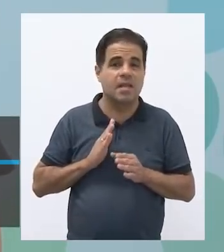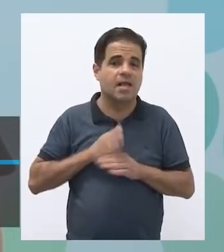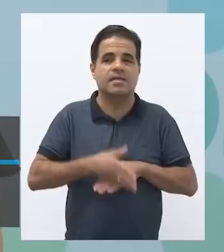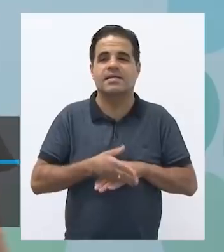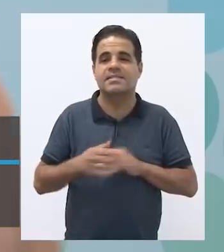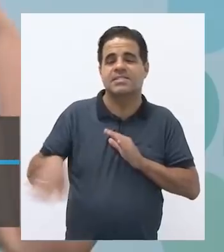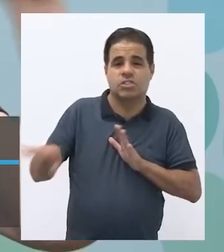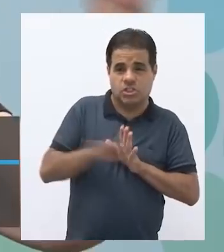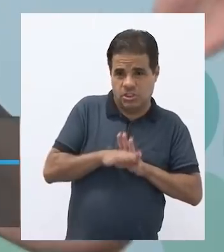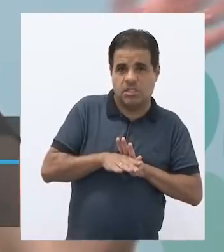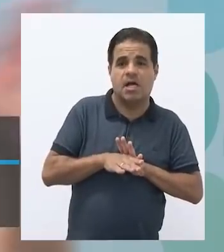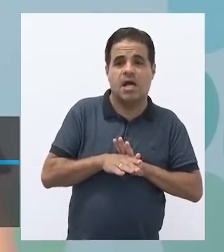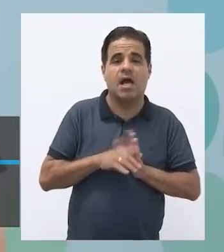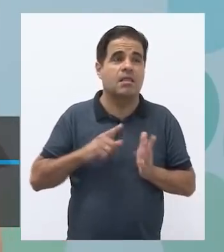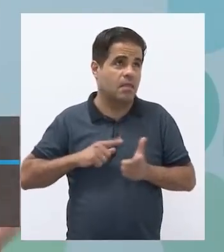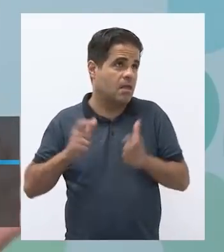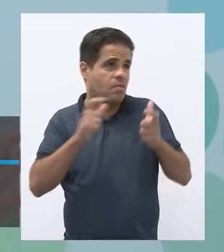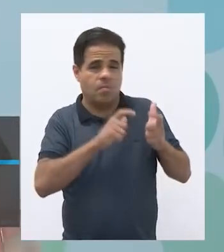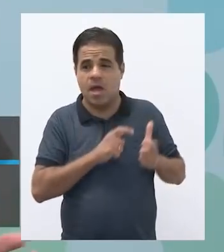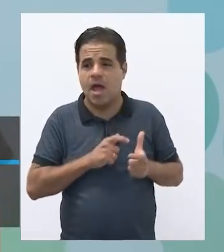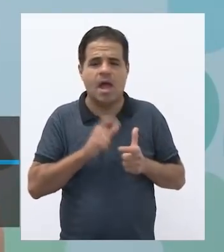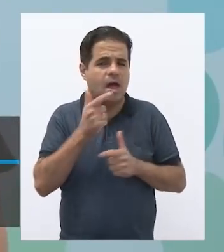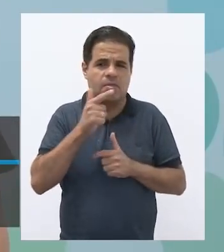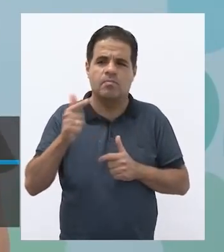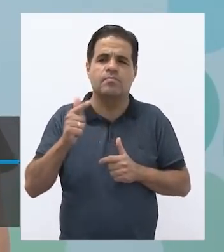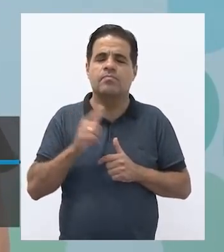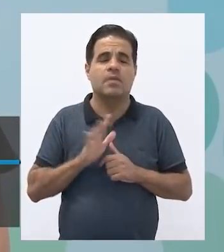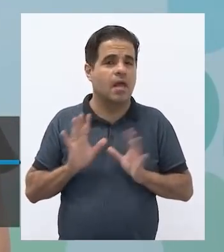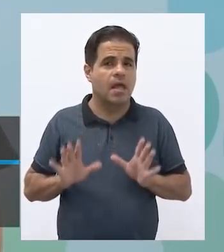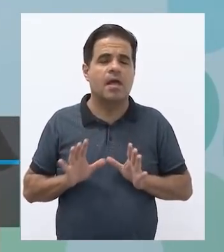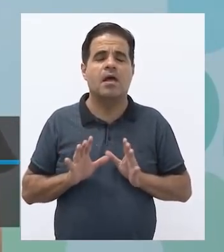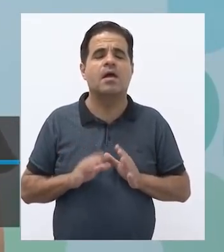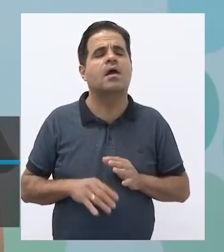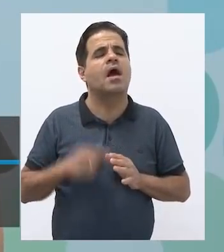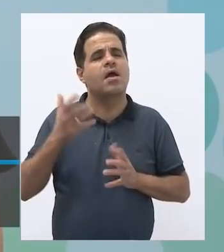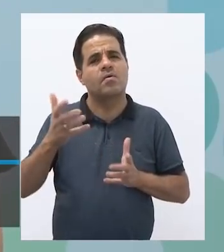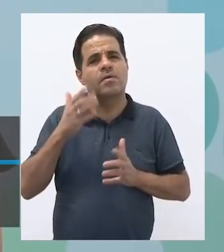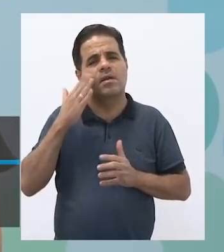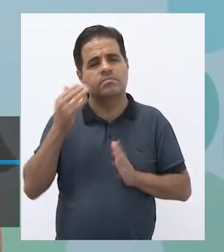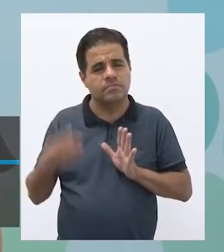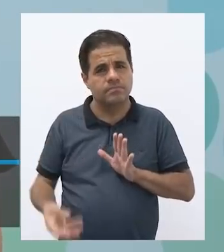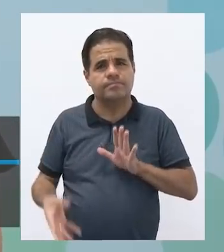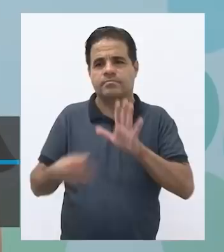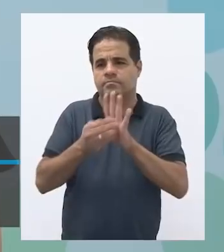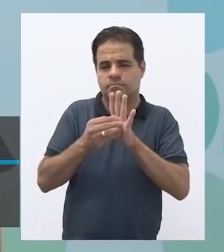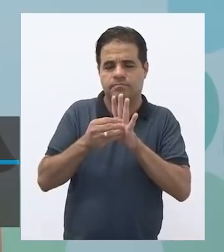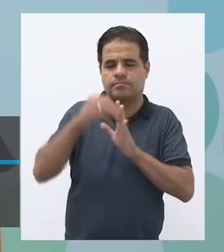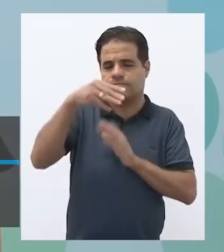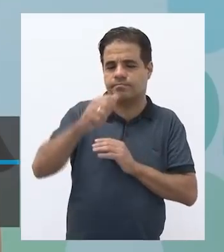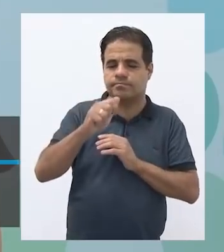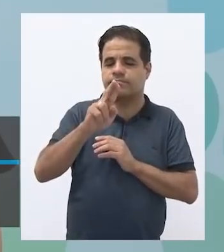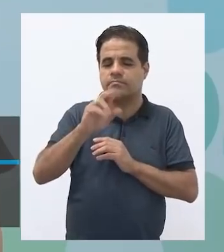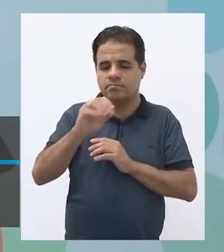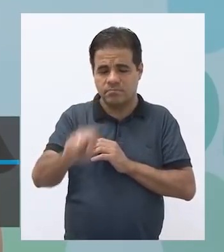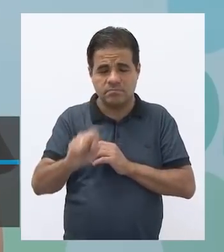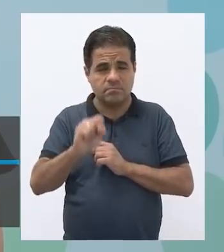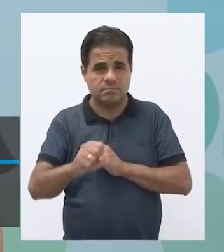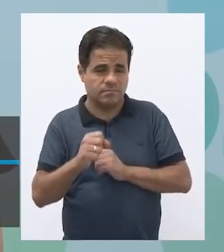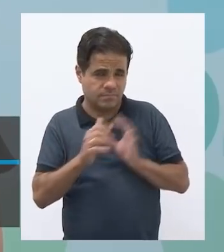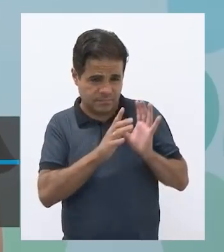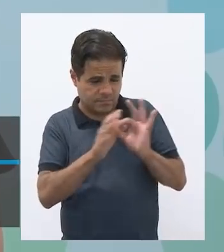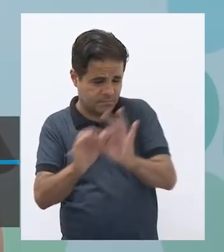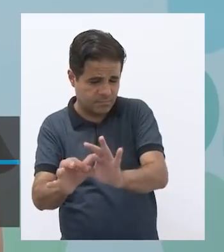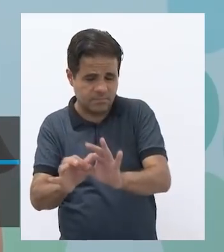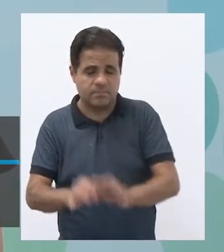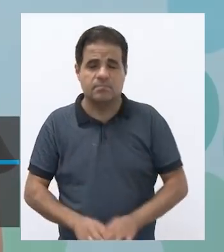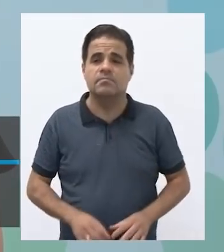de chegarem, como tem em alguns lugares que não tem, né? E aí eu só queria colocar, ô Marcos, se você puder aí contextualizar